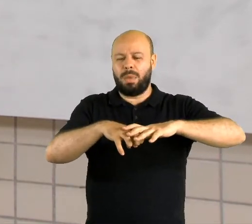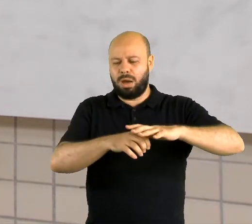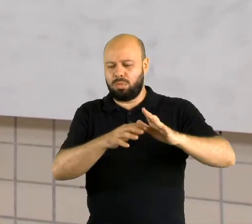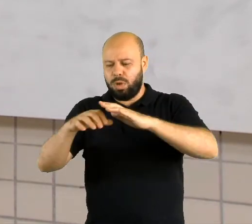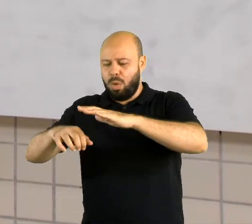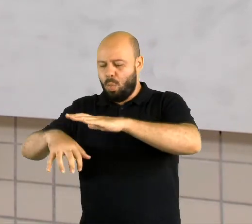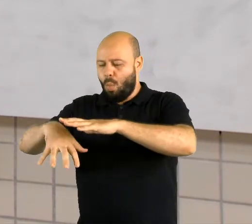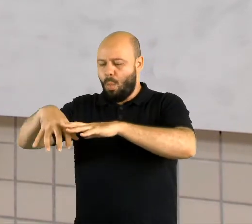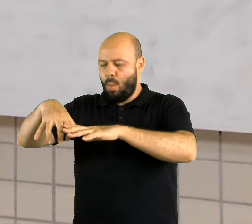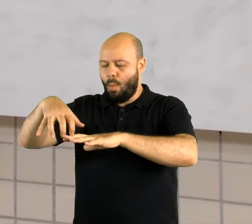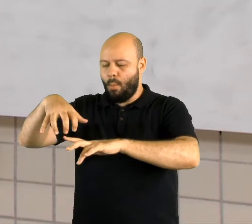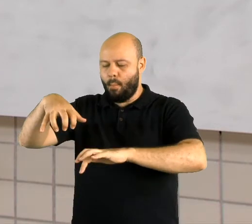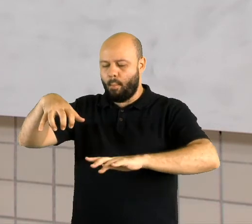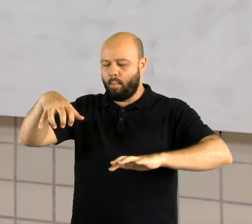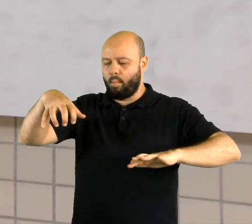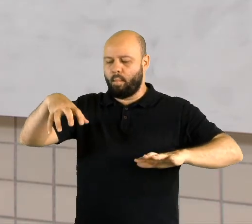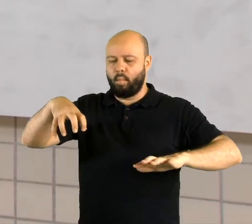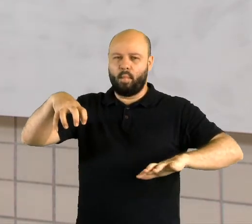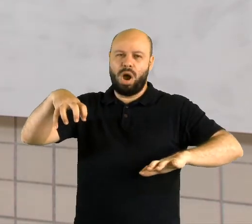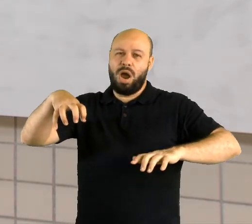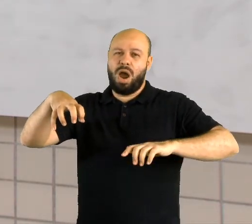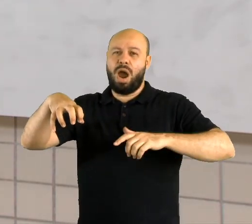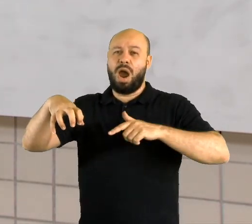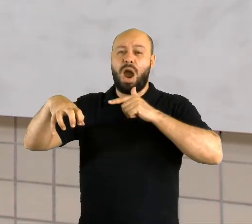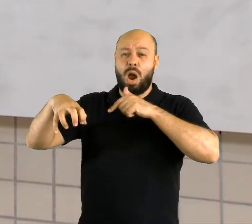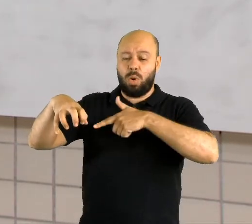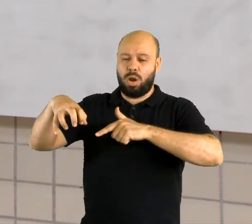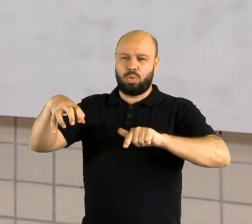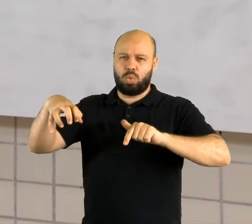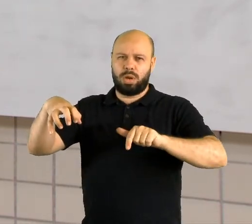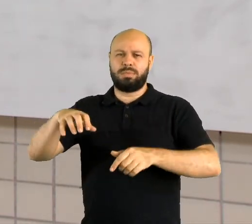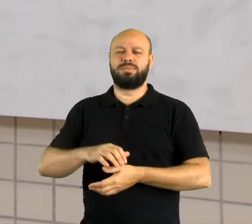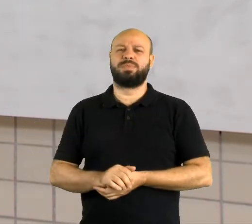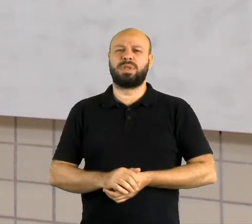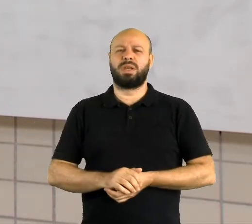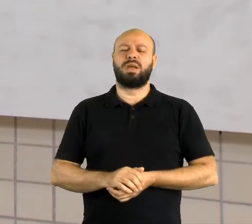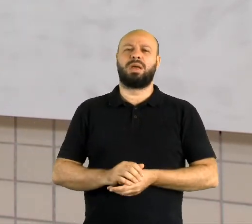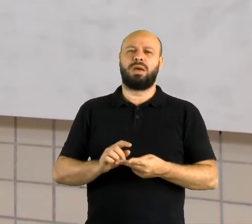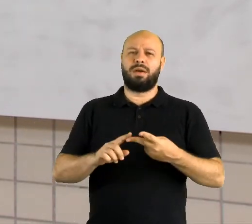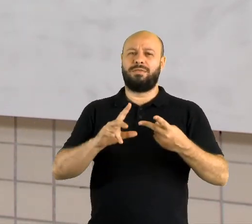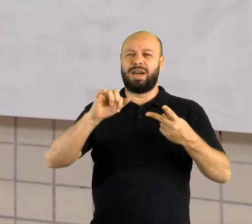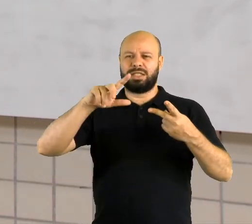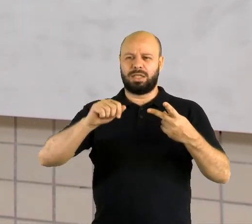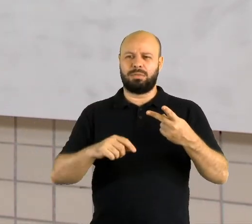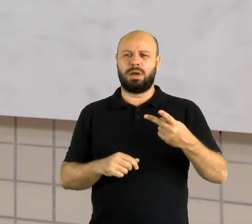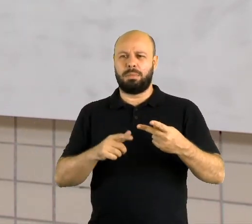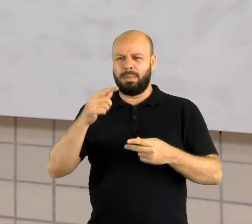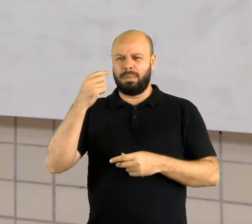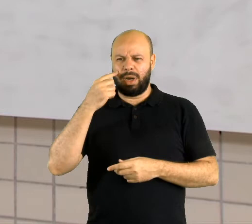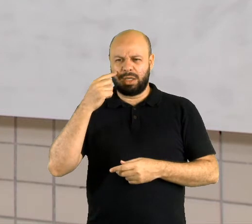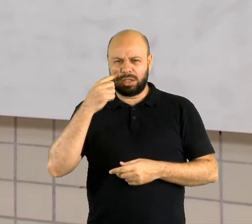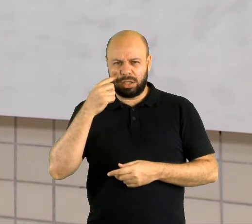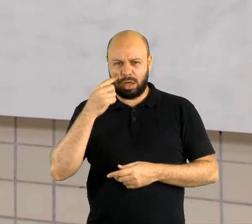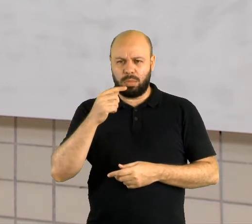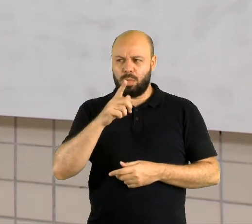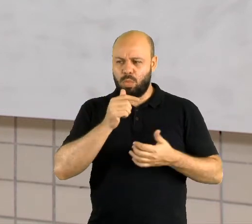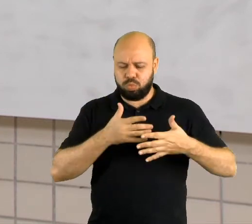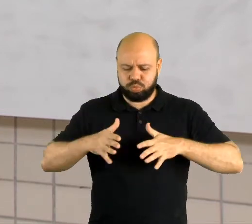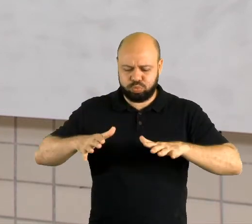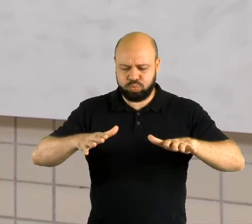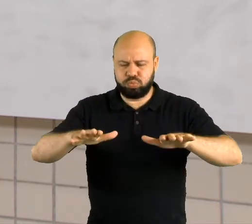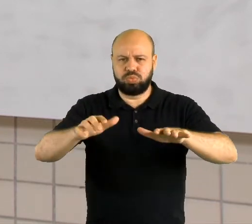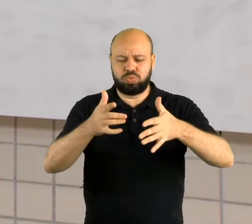mata de várzea, aquela região. Você tem aqui, vamos imaginar aqui os 3 aqui, ó, o rio, mata de igapó, dentro do rio as matas de